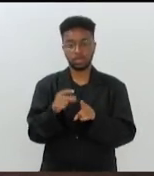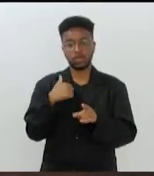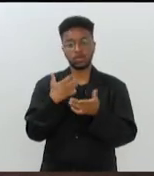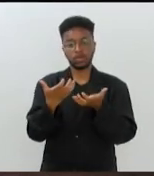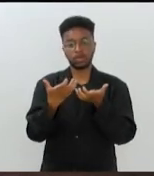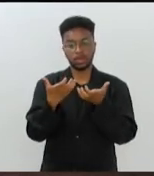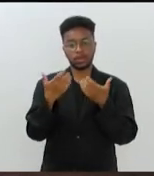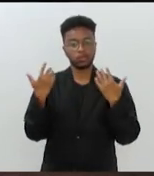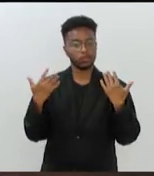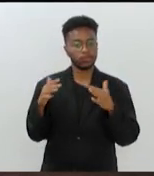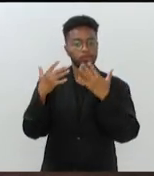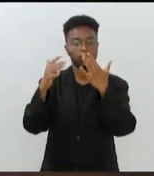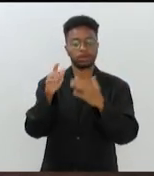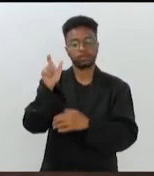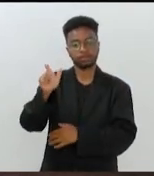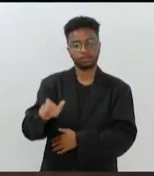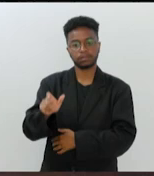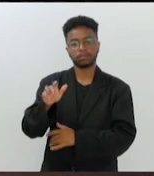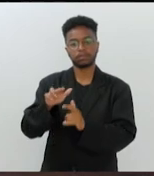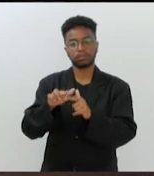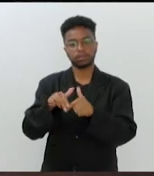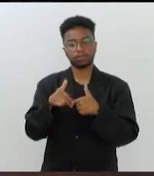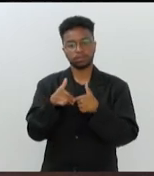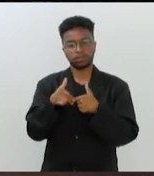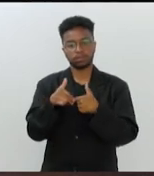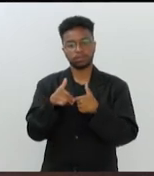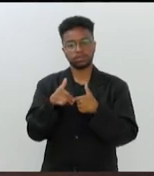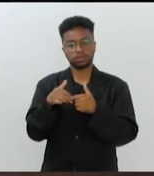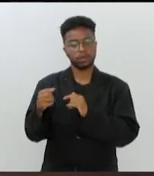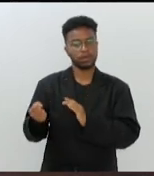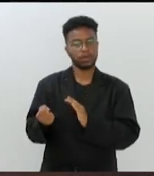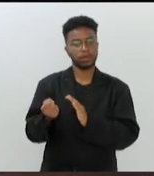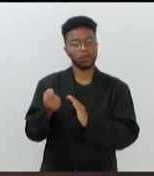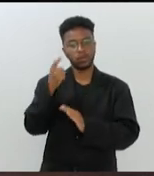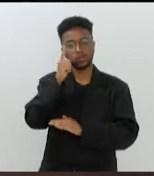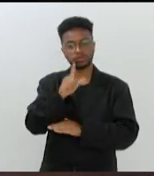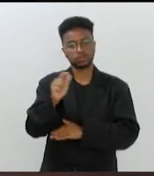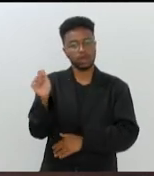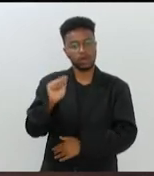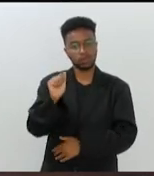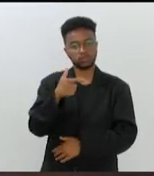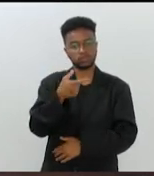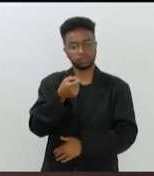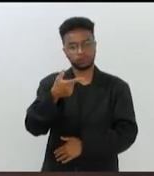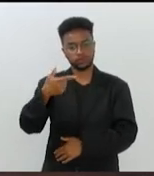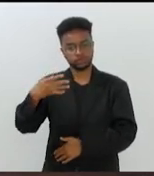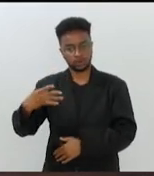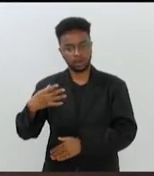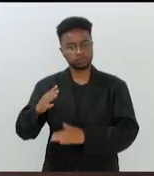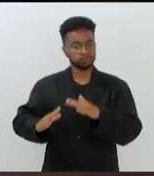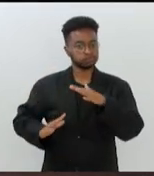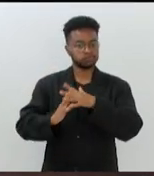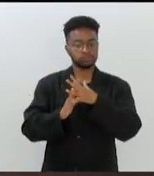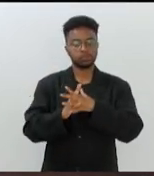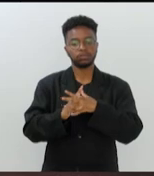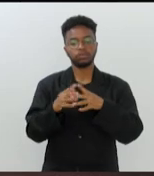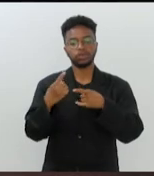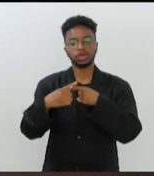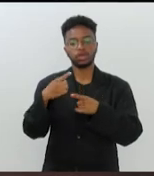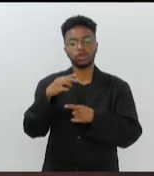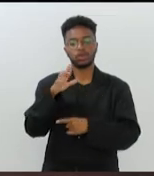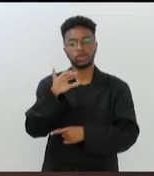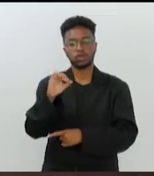também de parabenizar pela marca atingida em agosto de 2024, quando o Rio Previdência